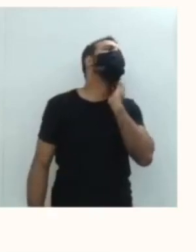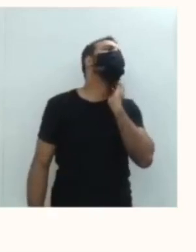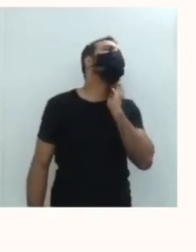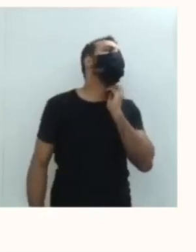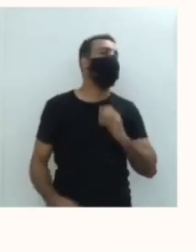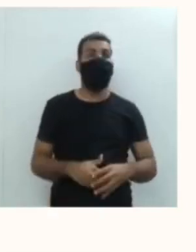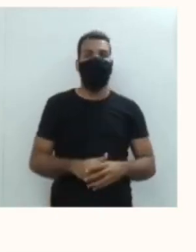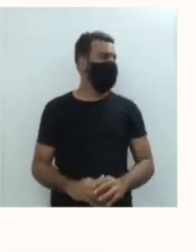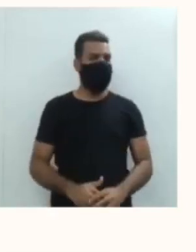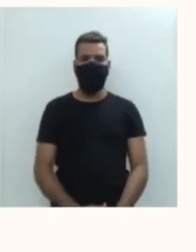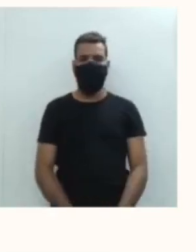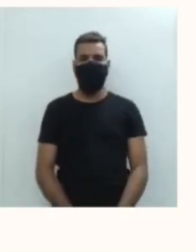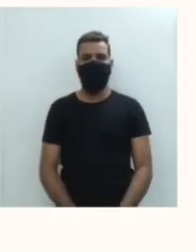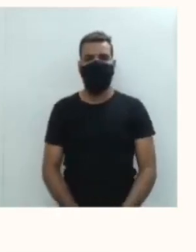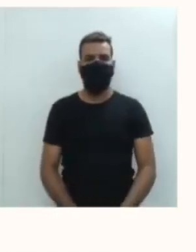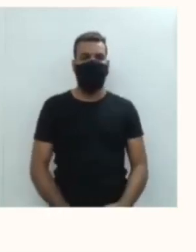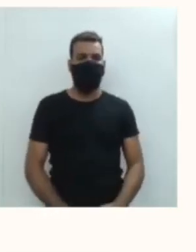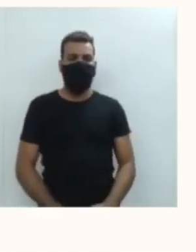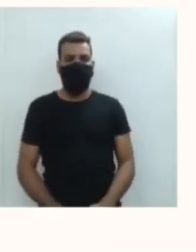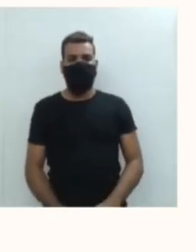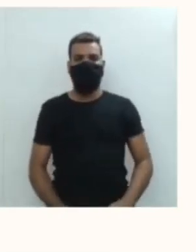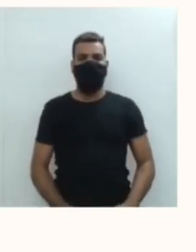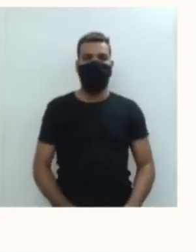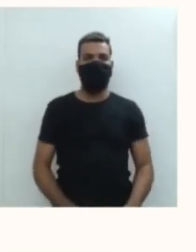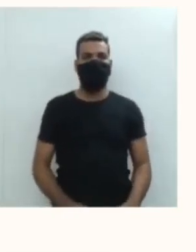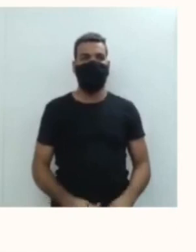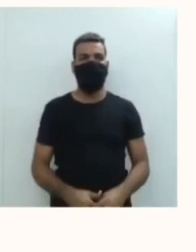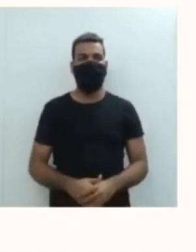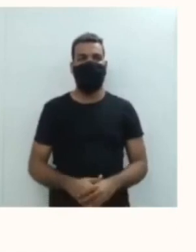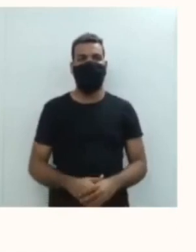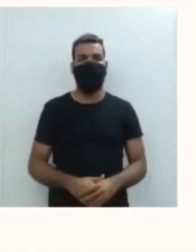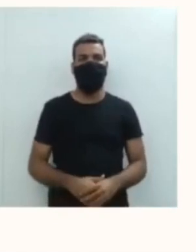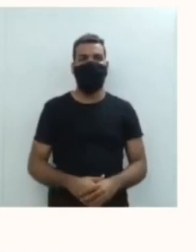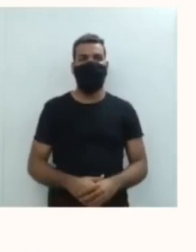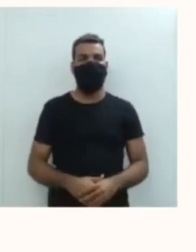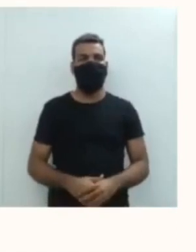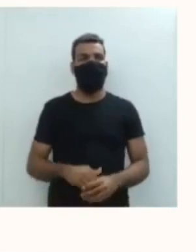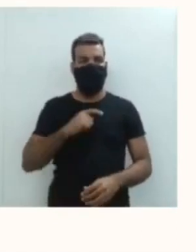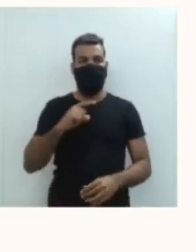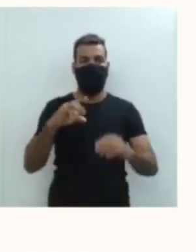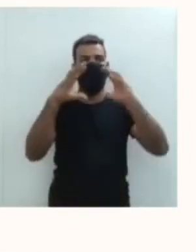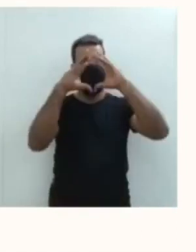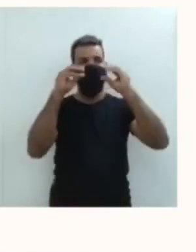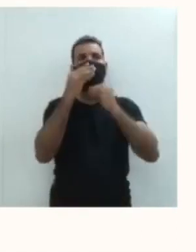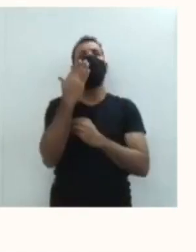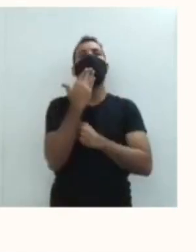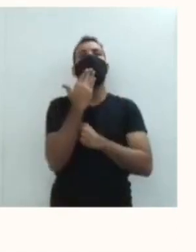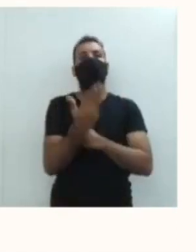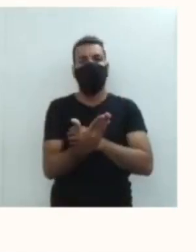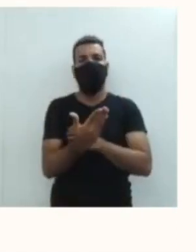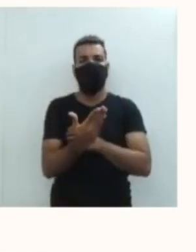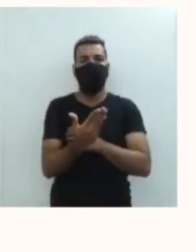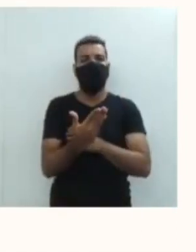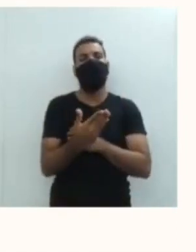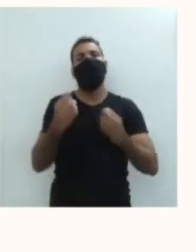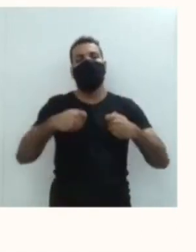vamos agora então observar que nós temos a nossa classe abstrata pedido lembre-se que a